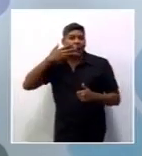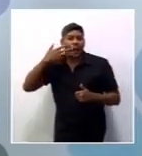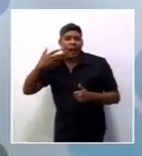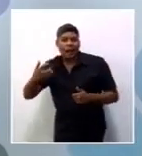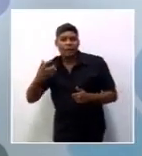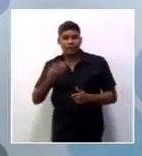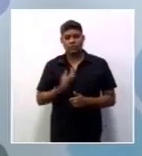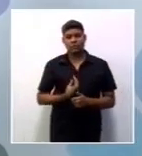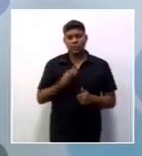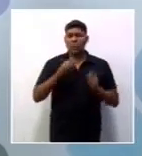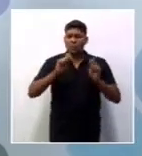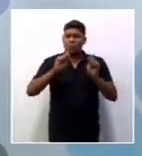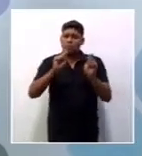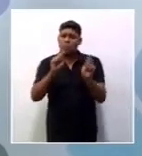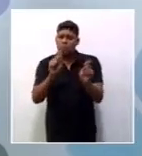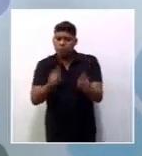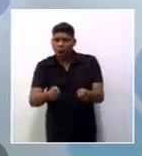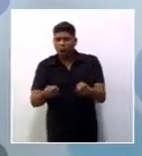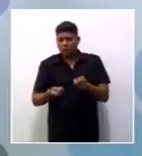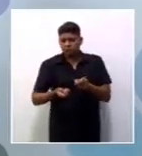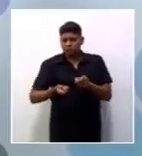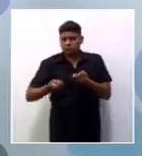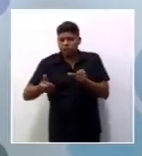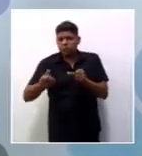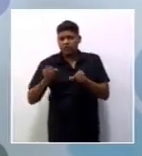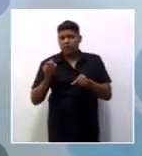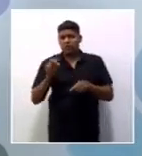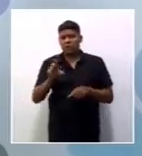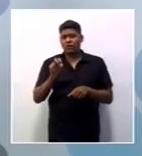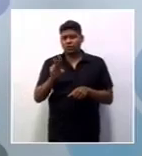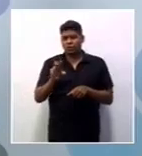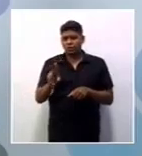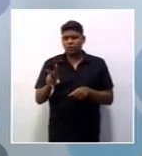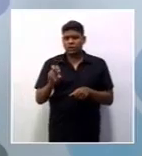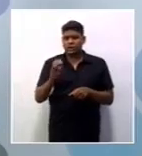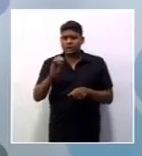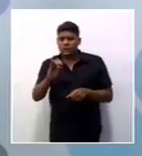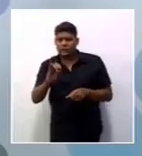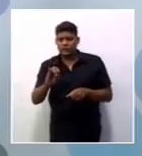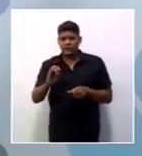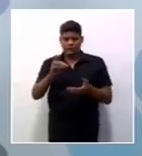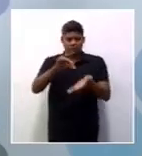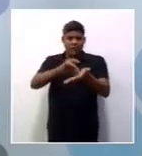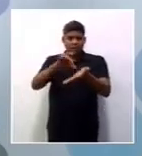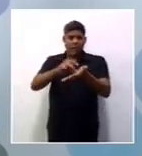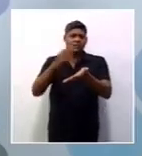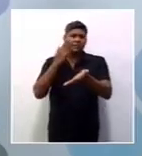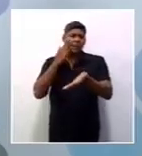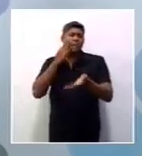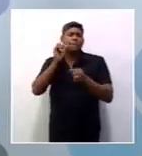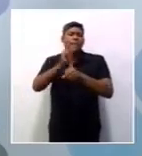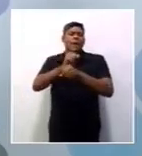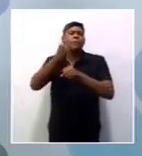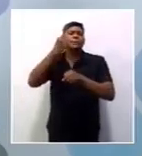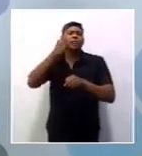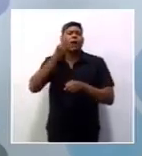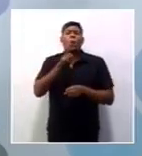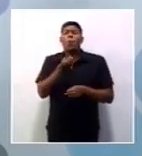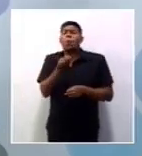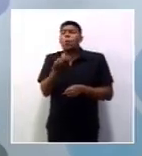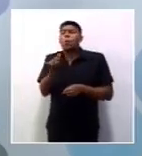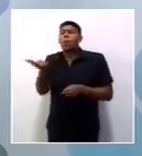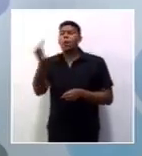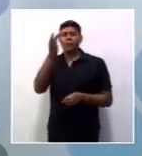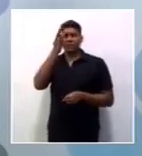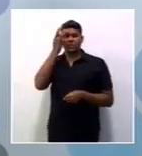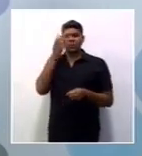em casa, ele pode me transmitir coronavírus. E se isso for levado como uma verdade, vocês já pararam para pensar a quantidade de pessoas que, por exemplo,